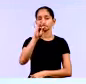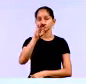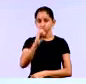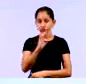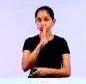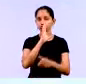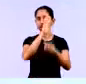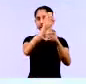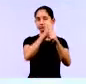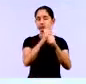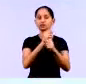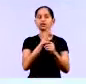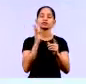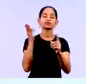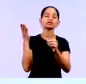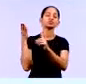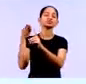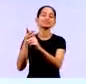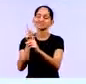os custos indiretos.